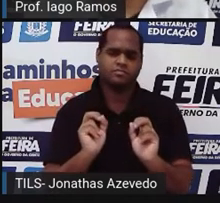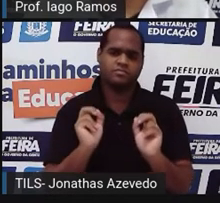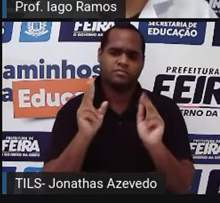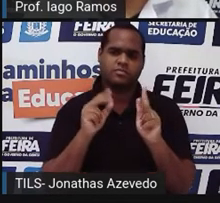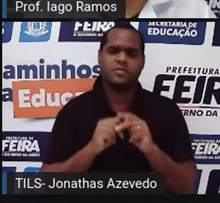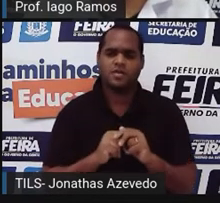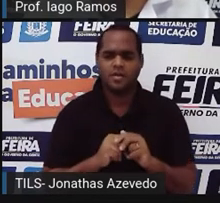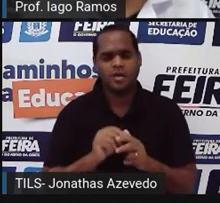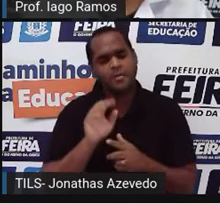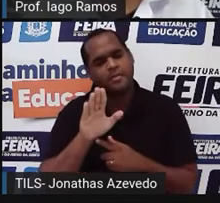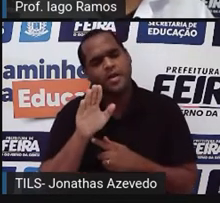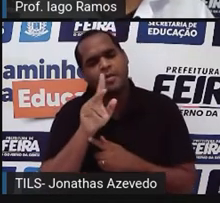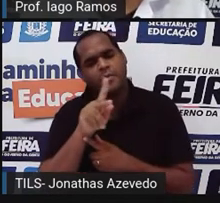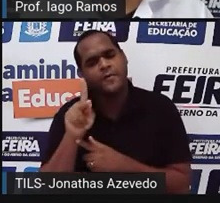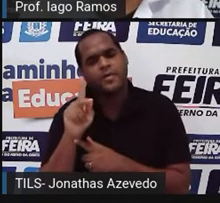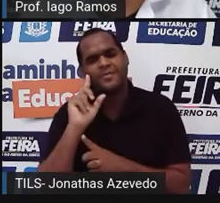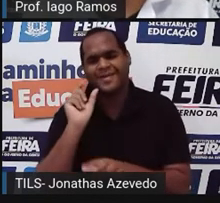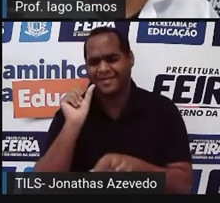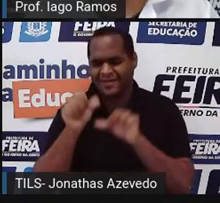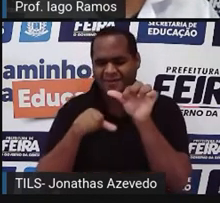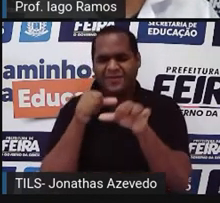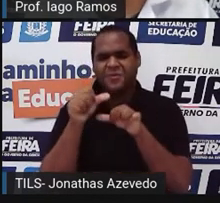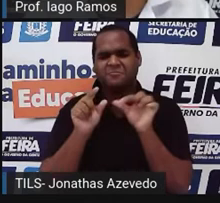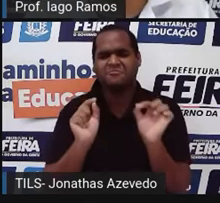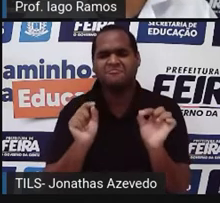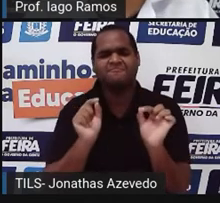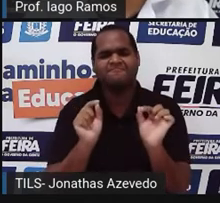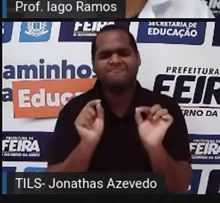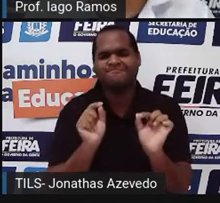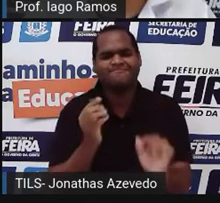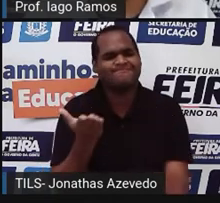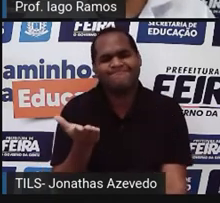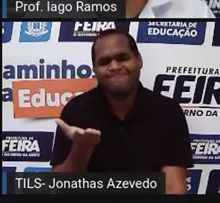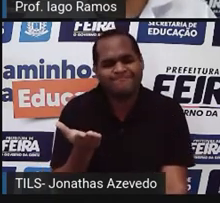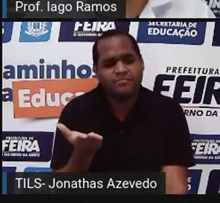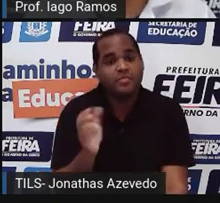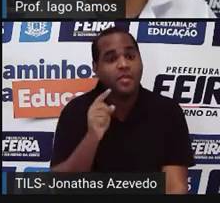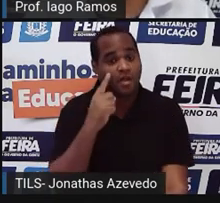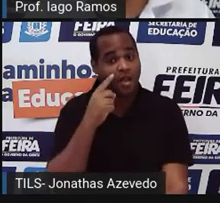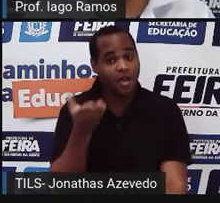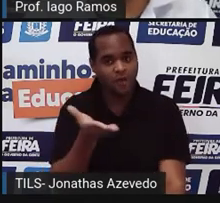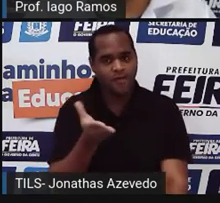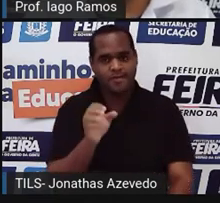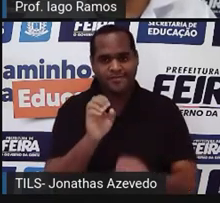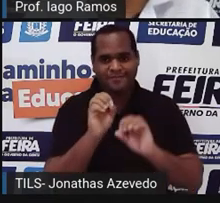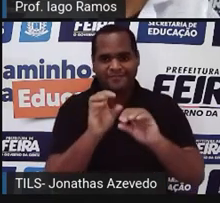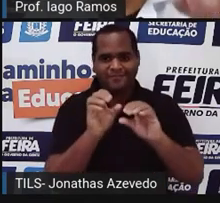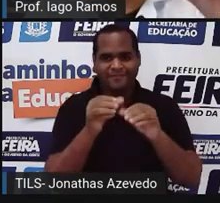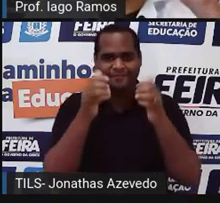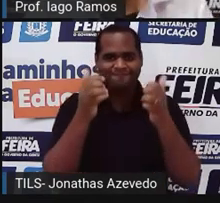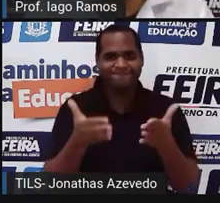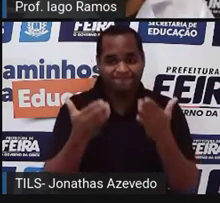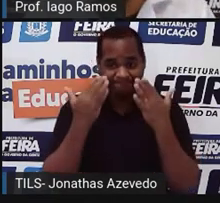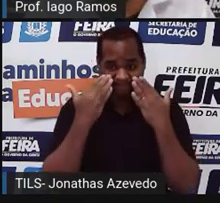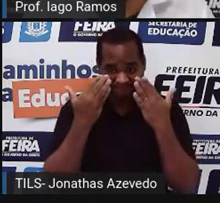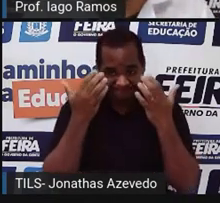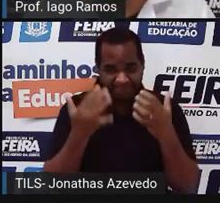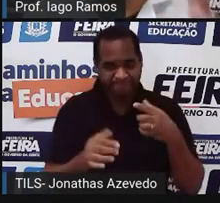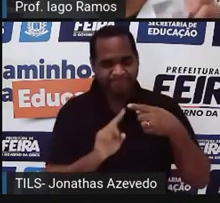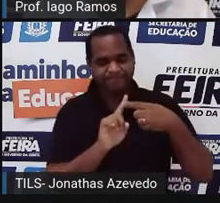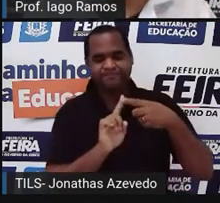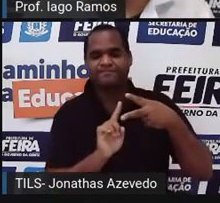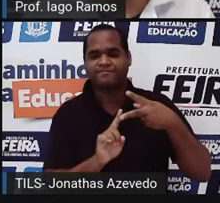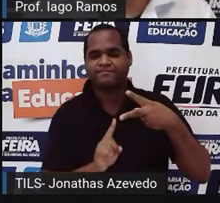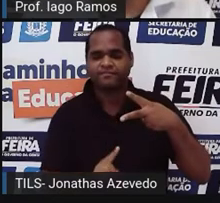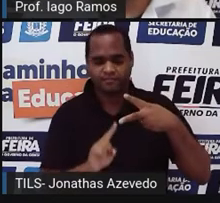professor, então que transformação é essa daí? Bom, nessa aula eu vou te mostrar agora dois